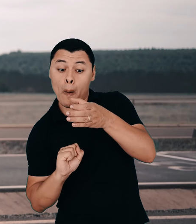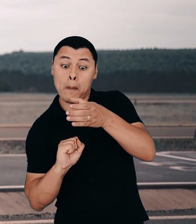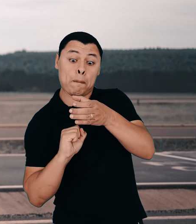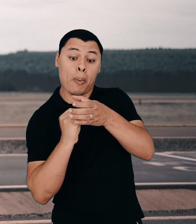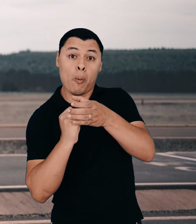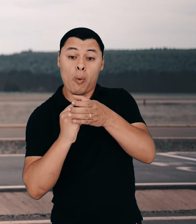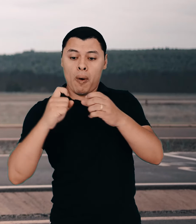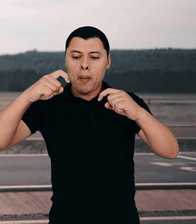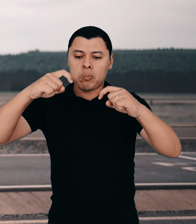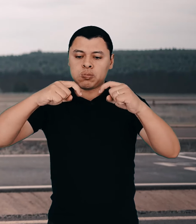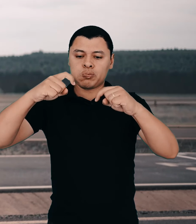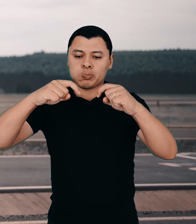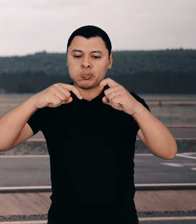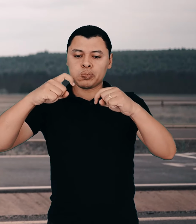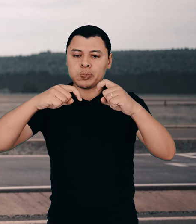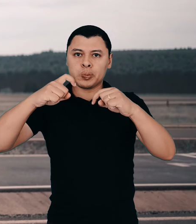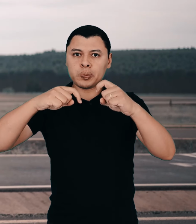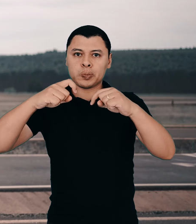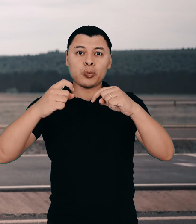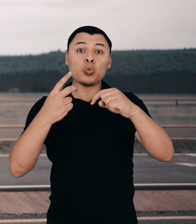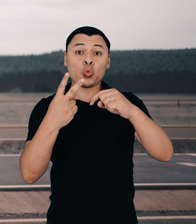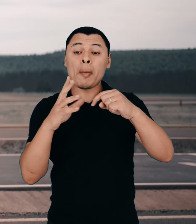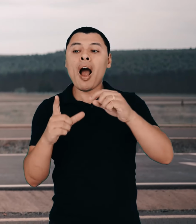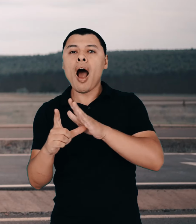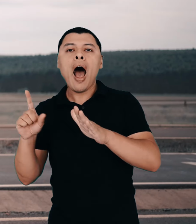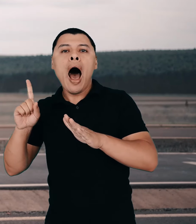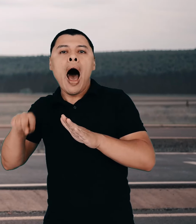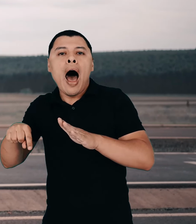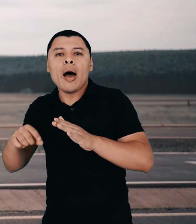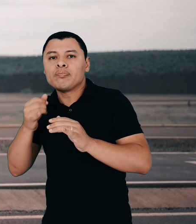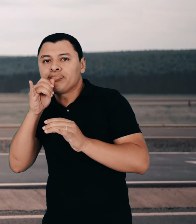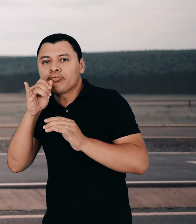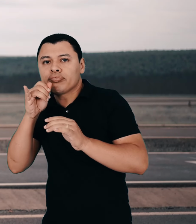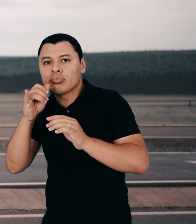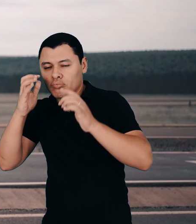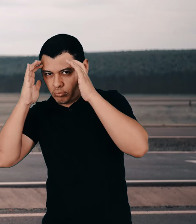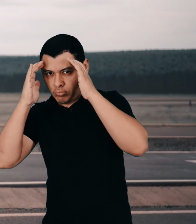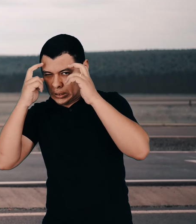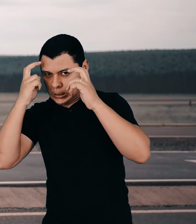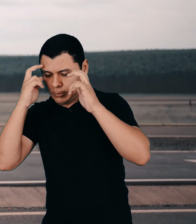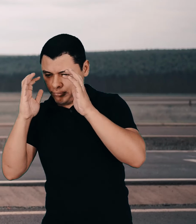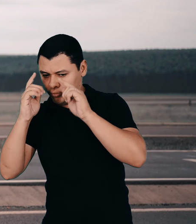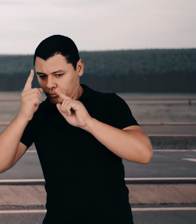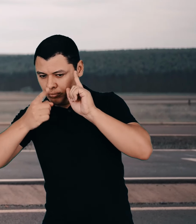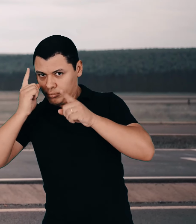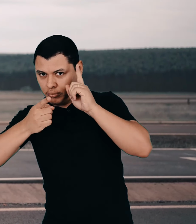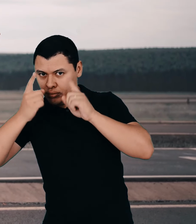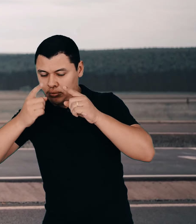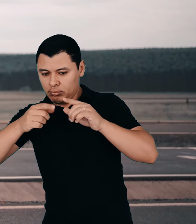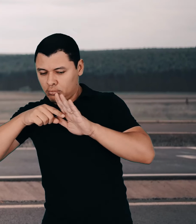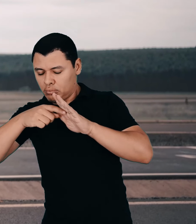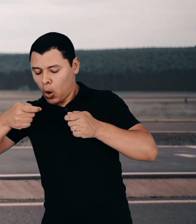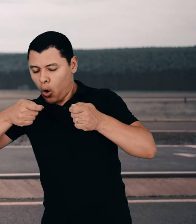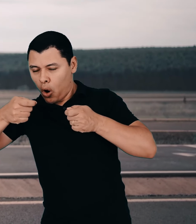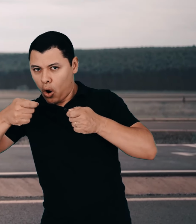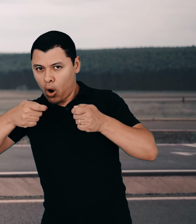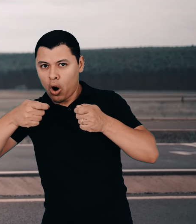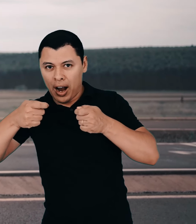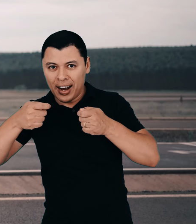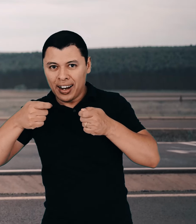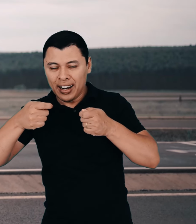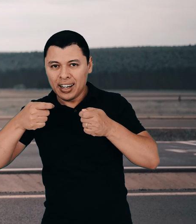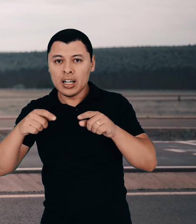fica a interação entre esses dois componentes. Com isso, as válvulas podem operar inclusive com duas incursões num ciclo de combustão, ou